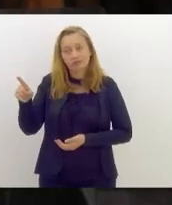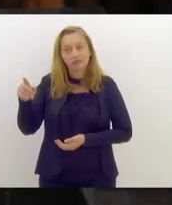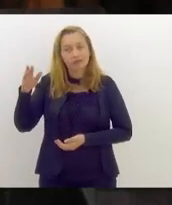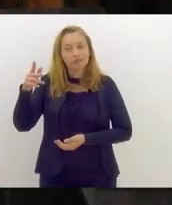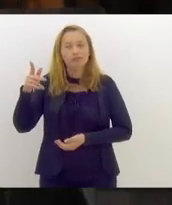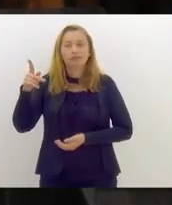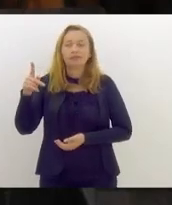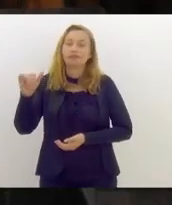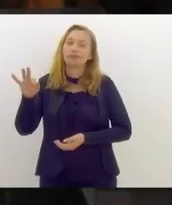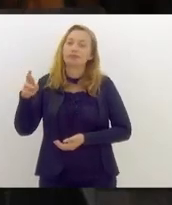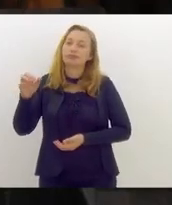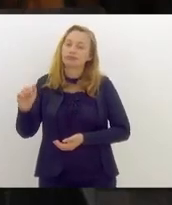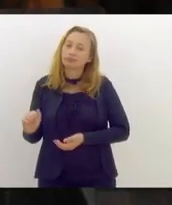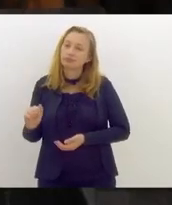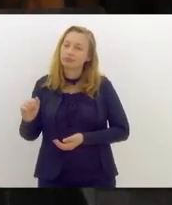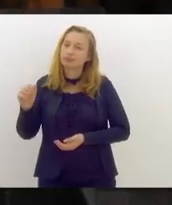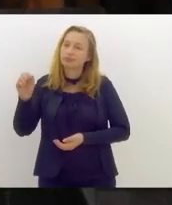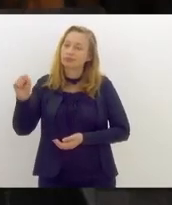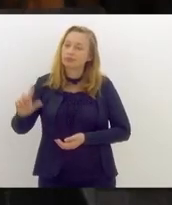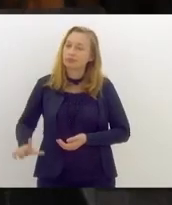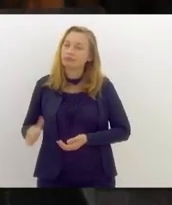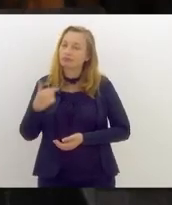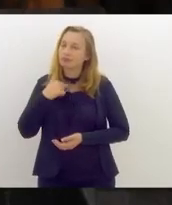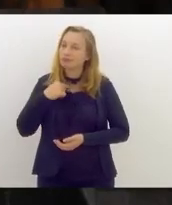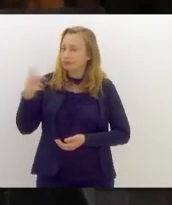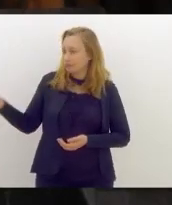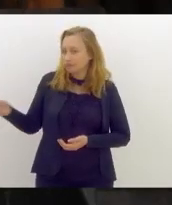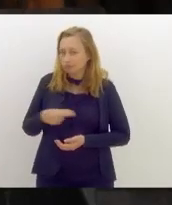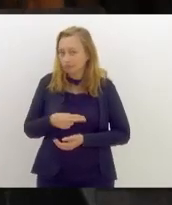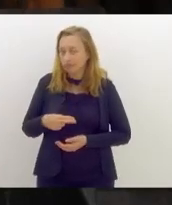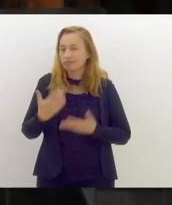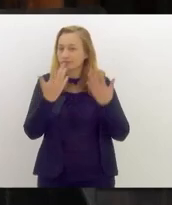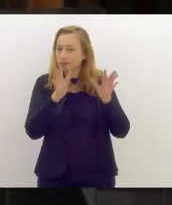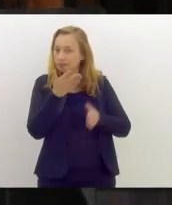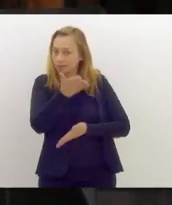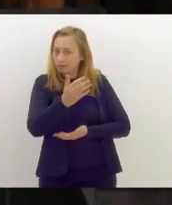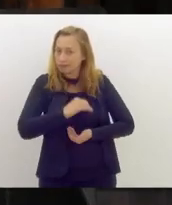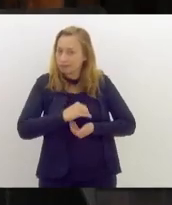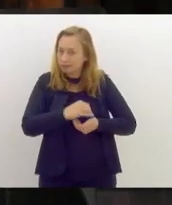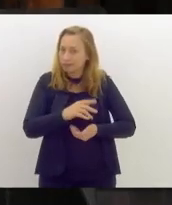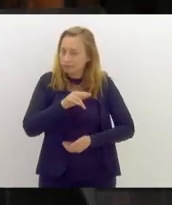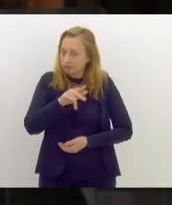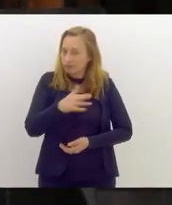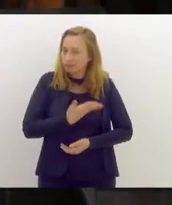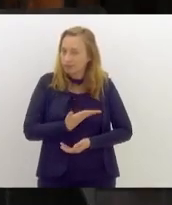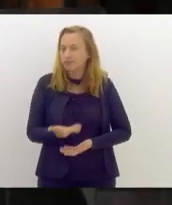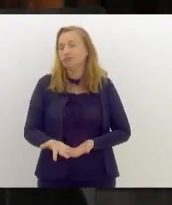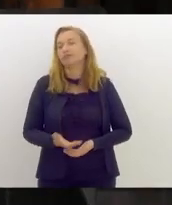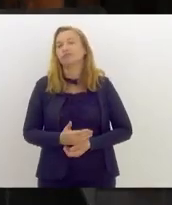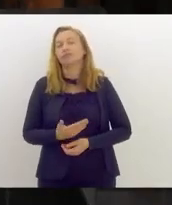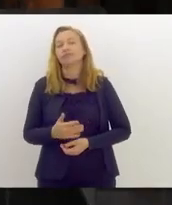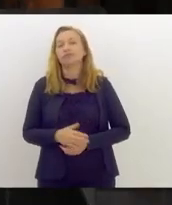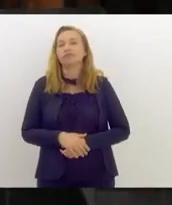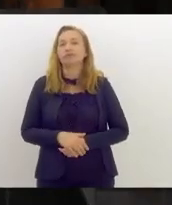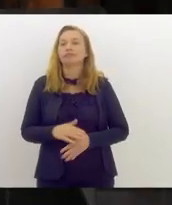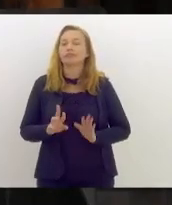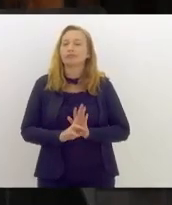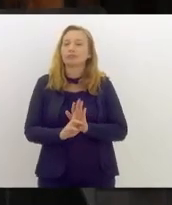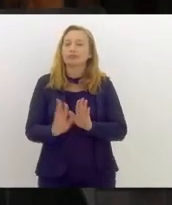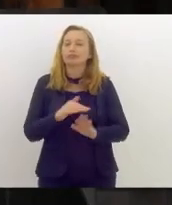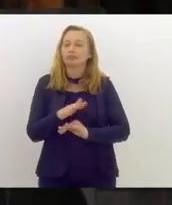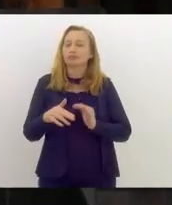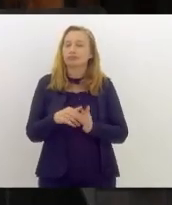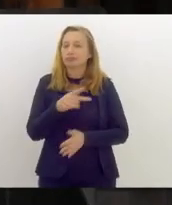não pode ver então o cumprimento você meu irmão grande amigo querido representando todos os presidentes